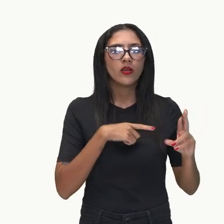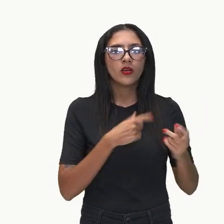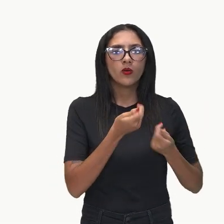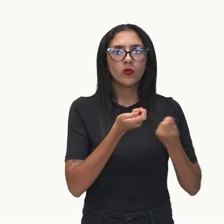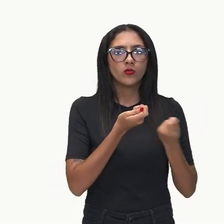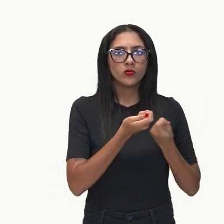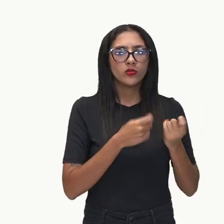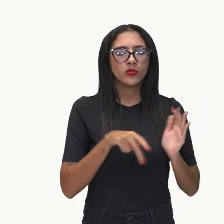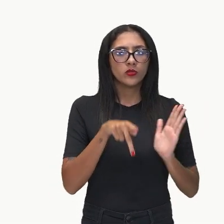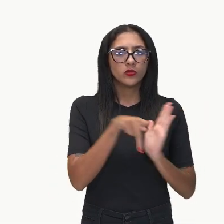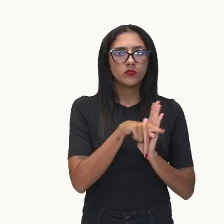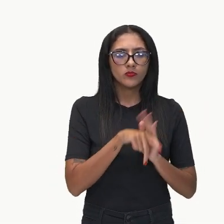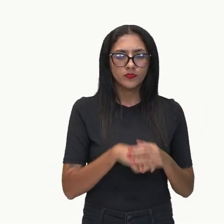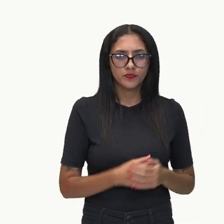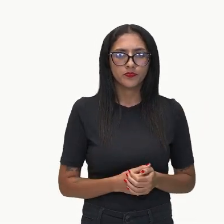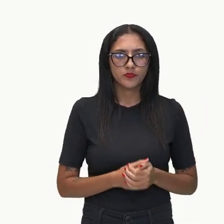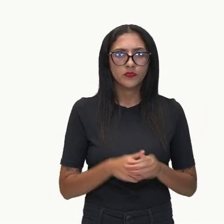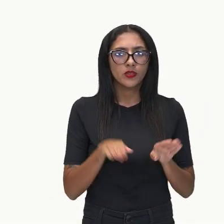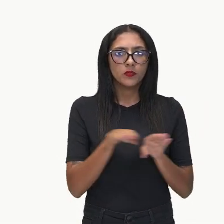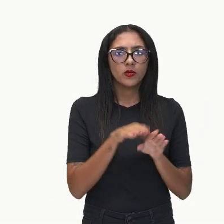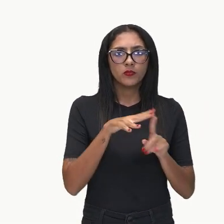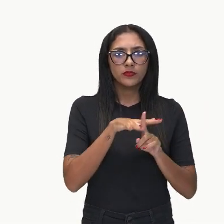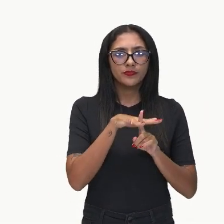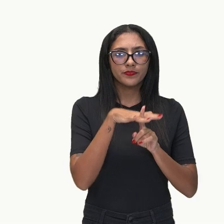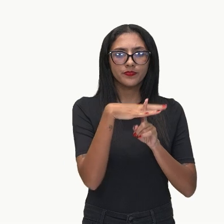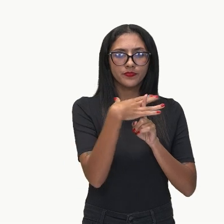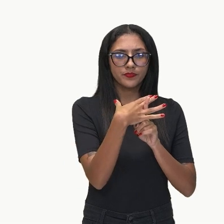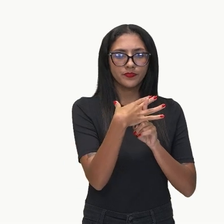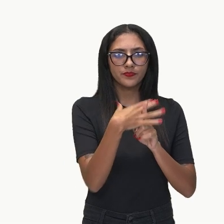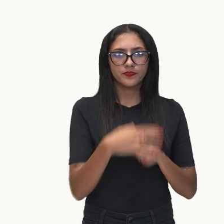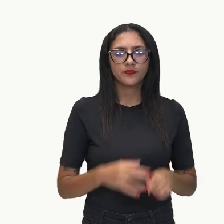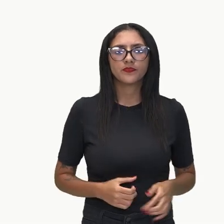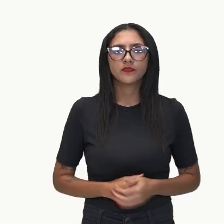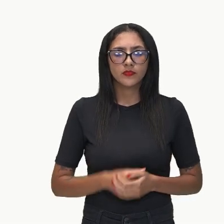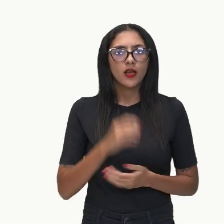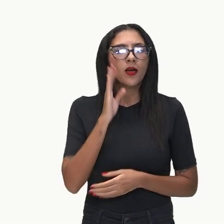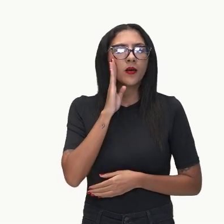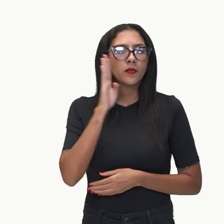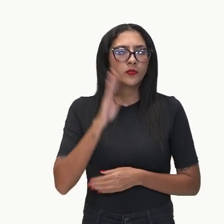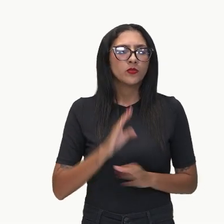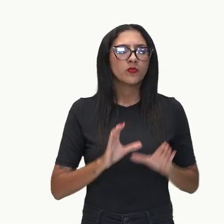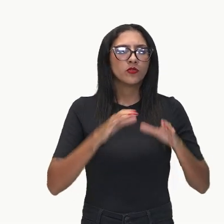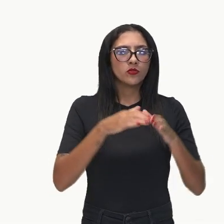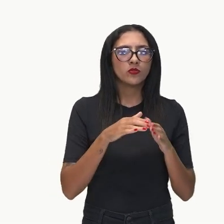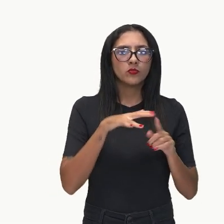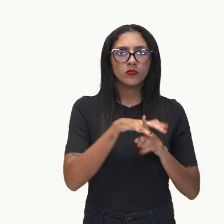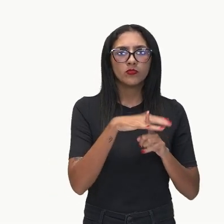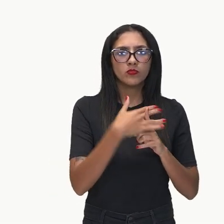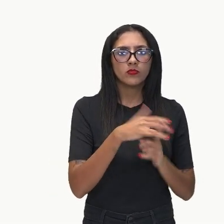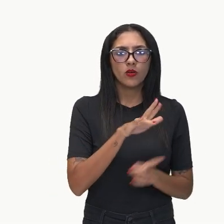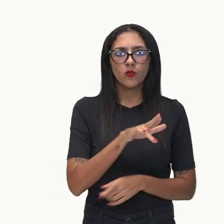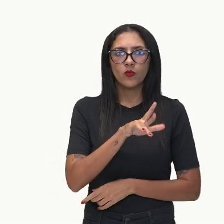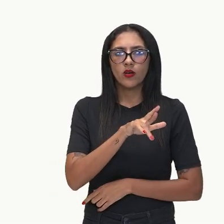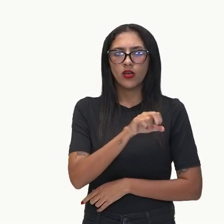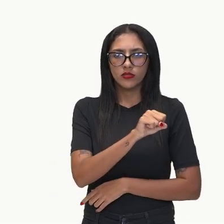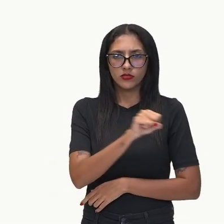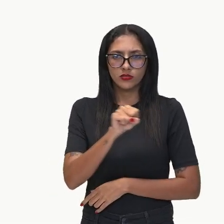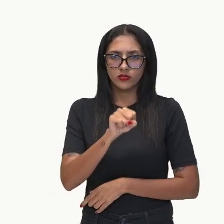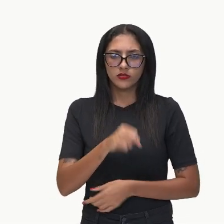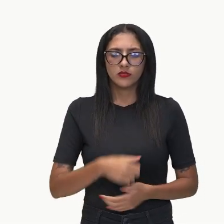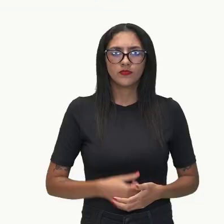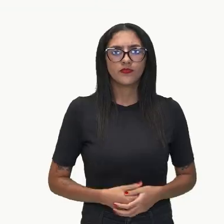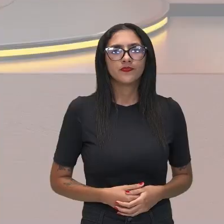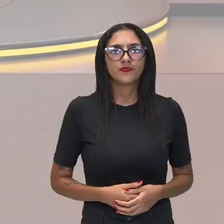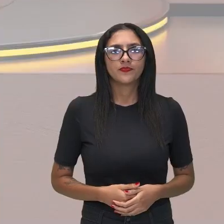governada pelo Estado socialista, né? Principalmente representado ali pela URSS, tá bom?